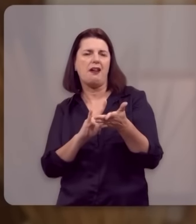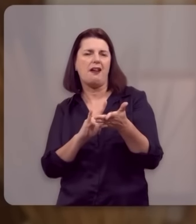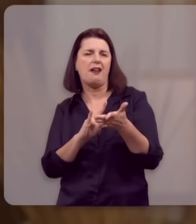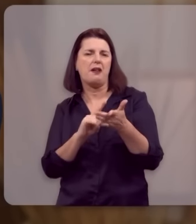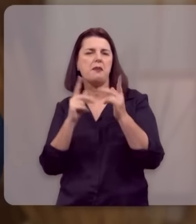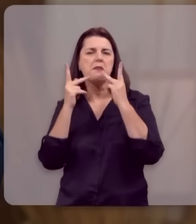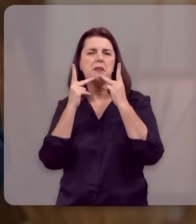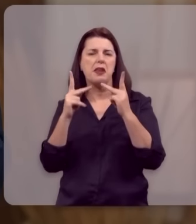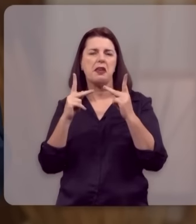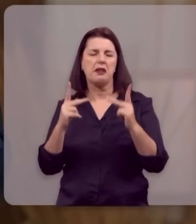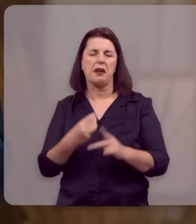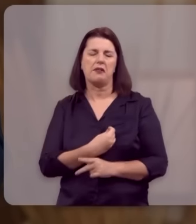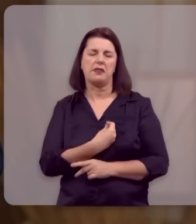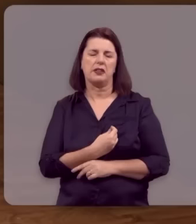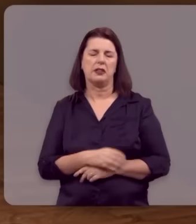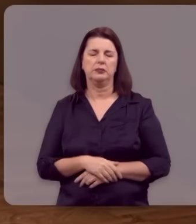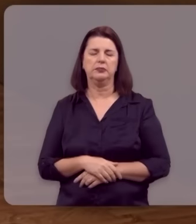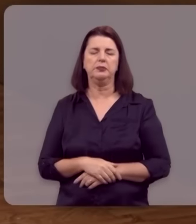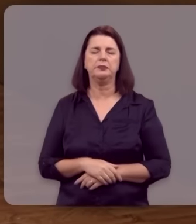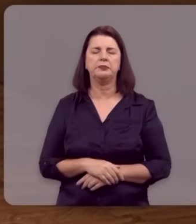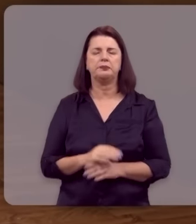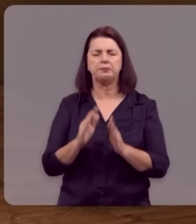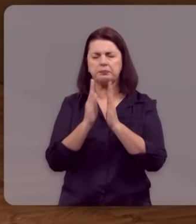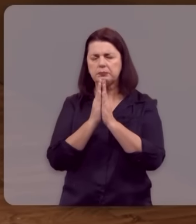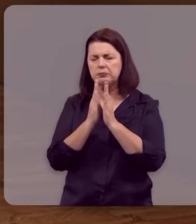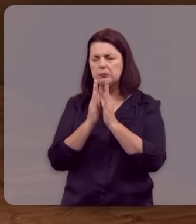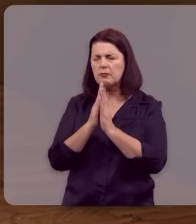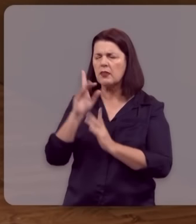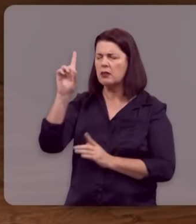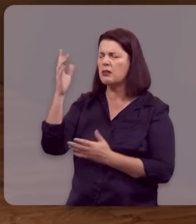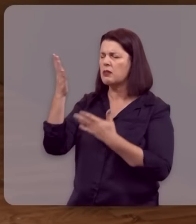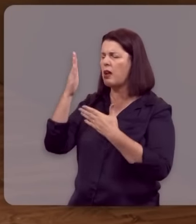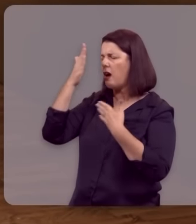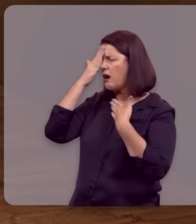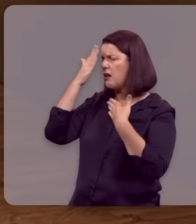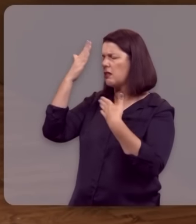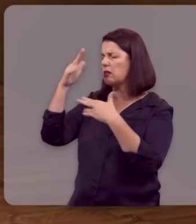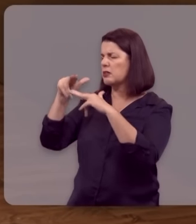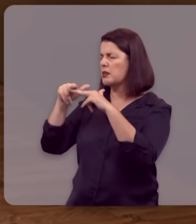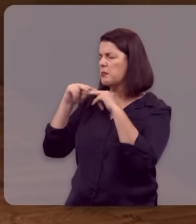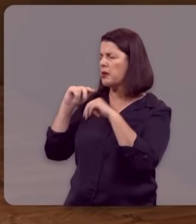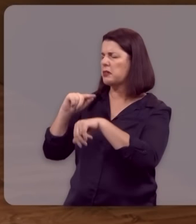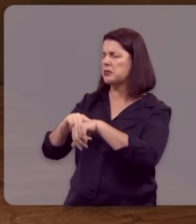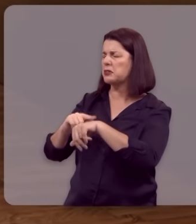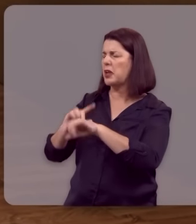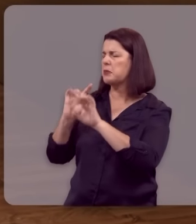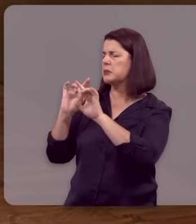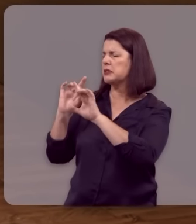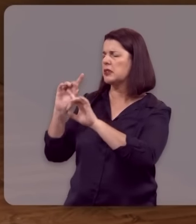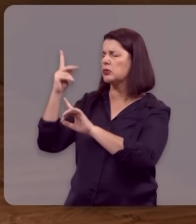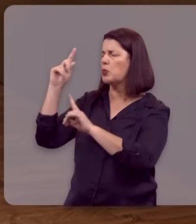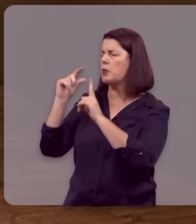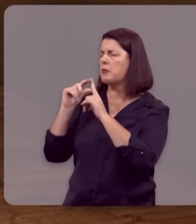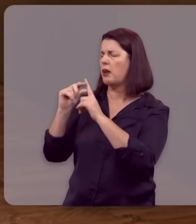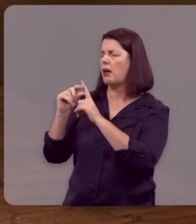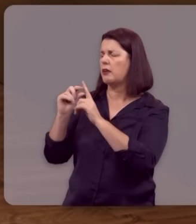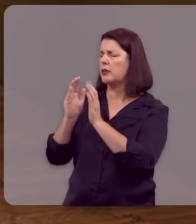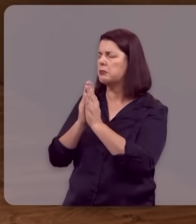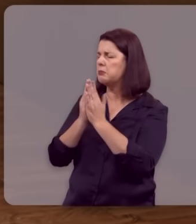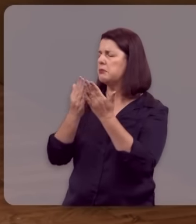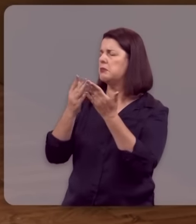a Bíblia e pregar a Bíblia. Eu vou orar com você. Deus, eu quero te agradecer pelo privilégio de nós termos a tua palavra,